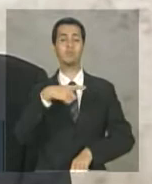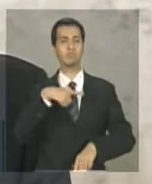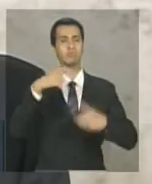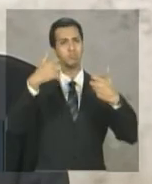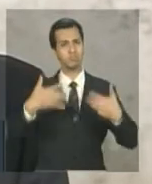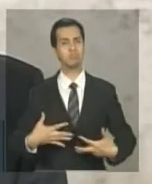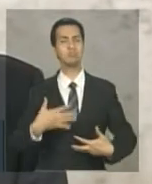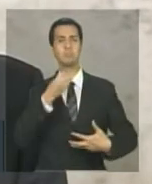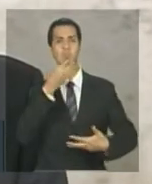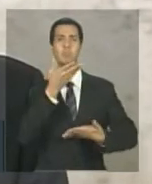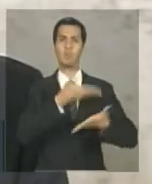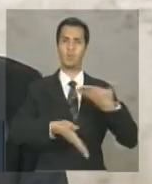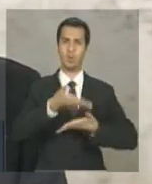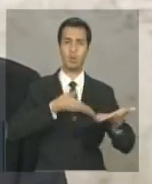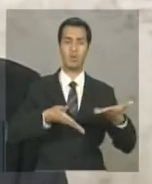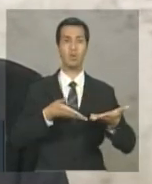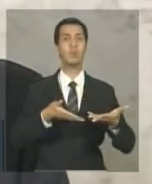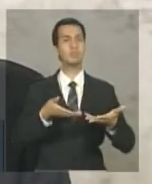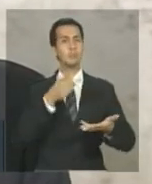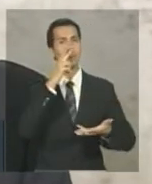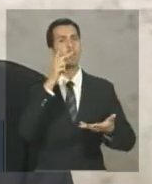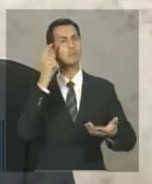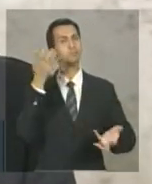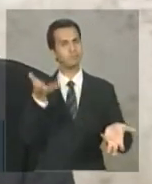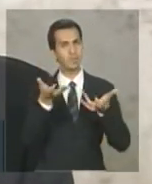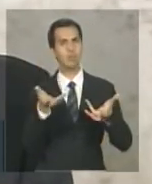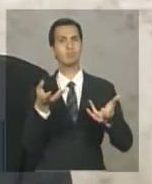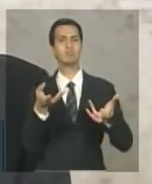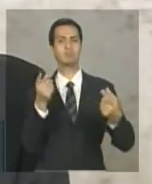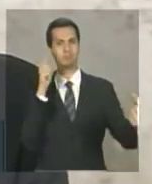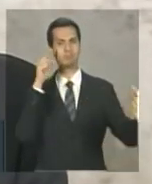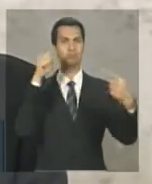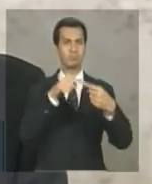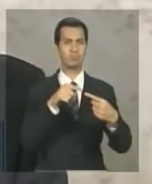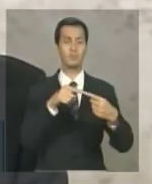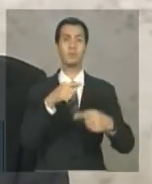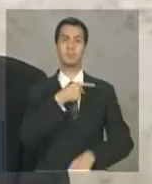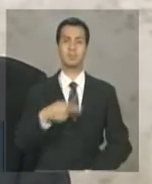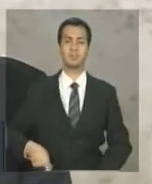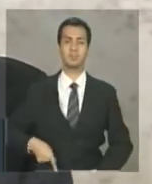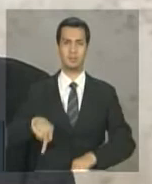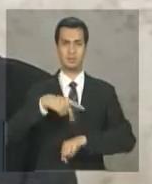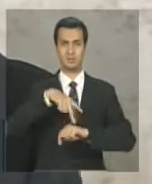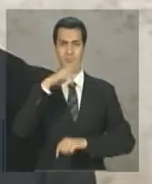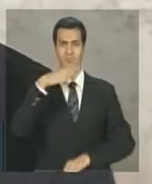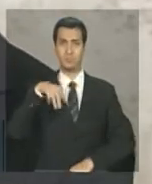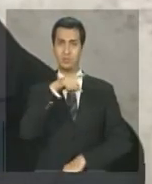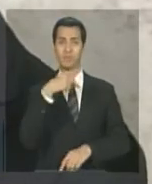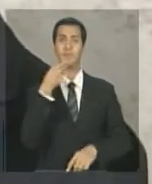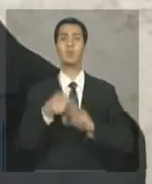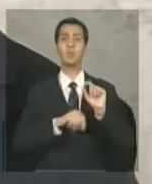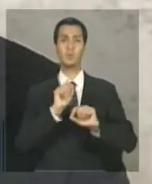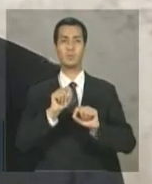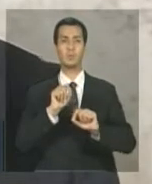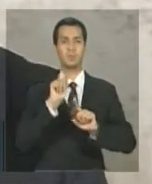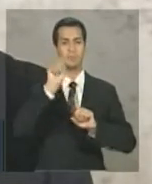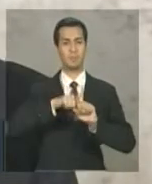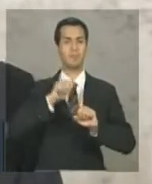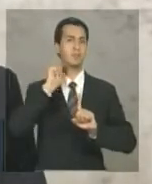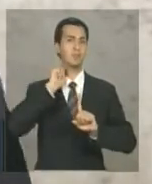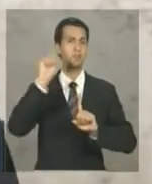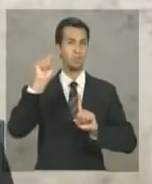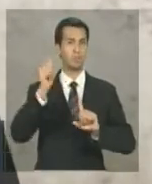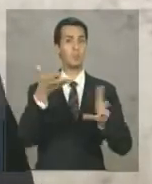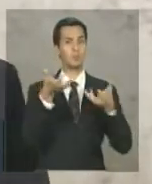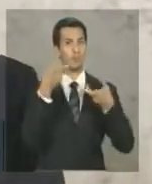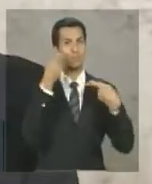existe disposição em se chegar ao entendimento. O presidente do México disse também que ele está pensando em vir ao Brasil em abril, eventualmente, para